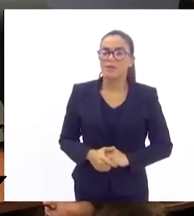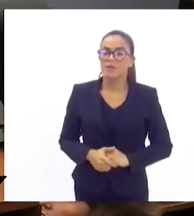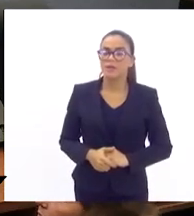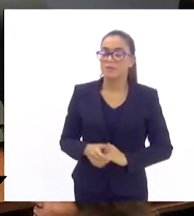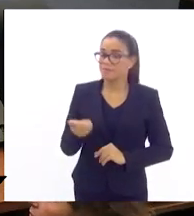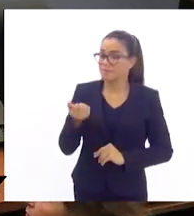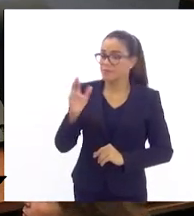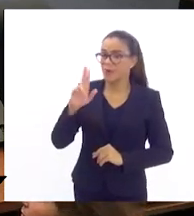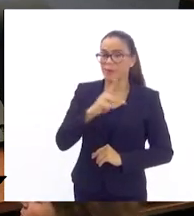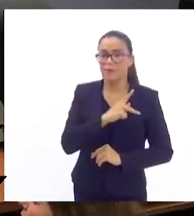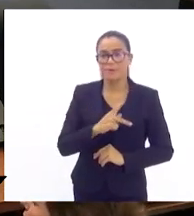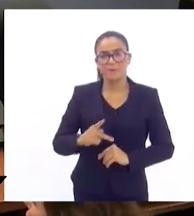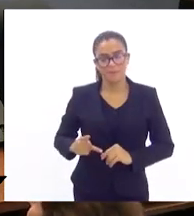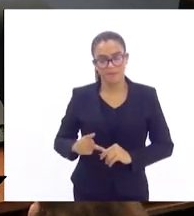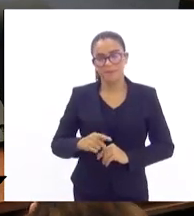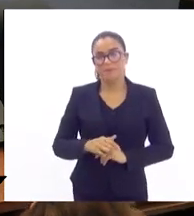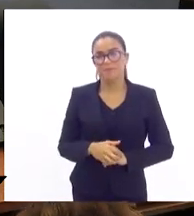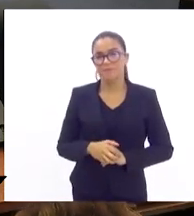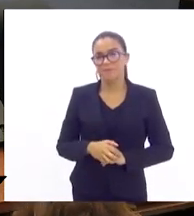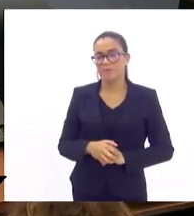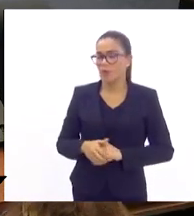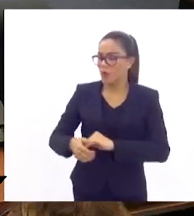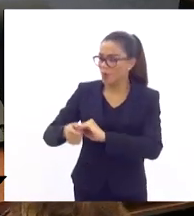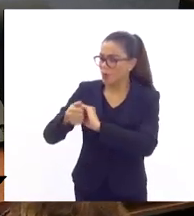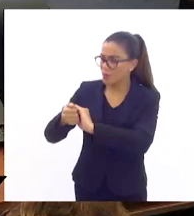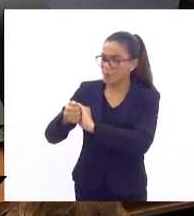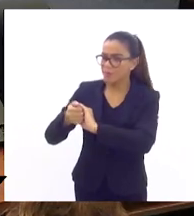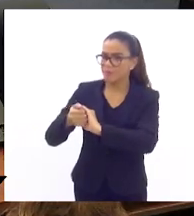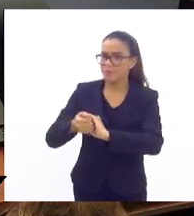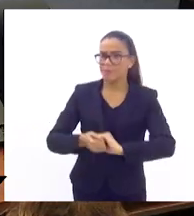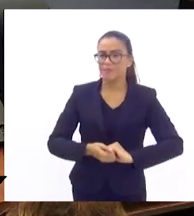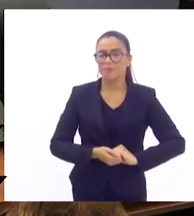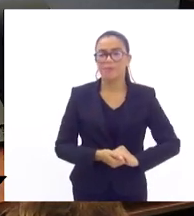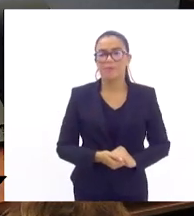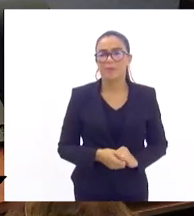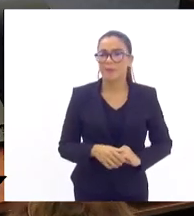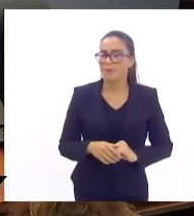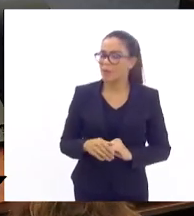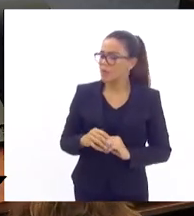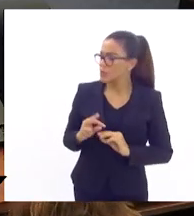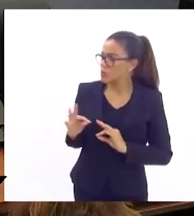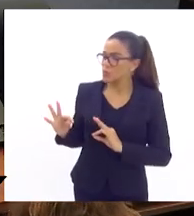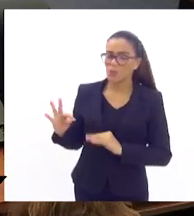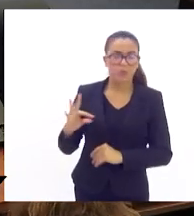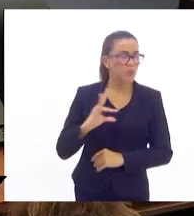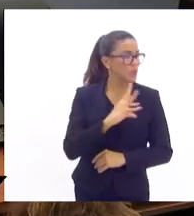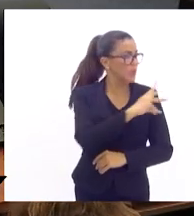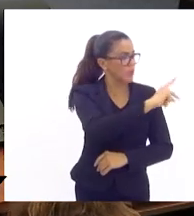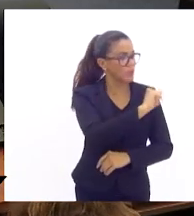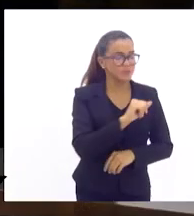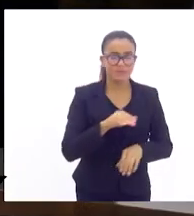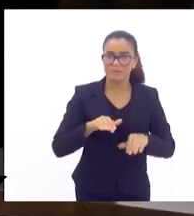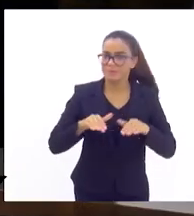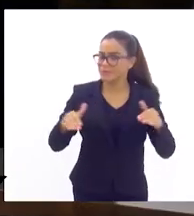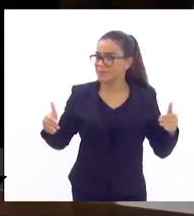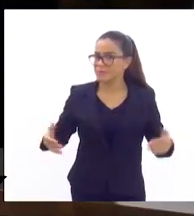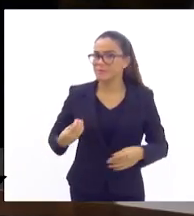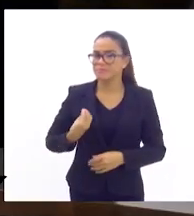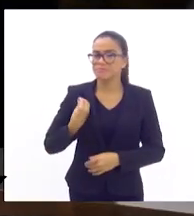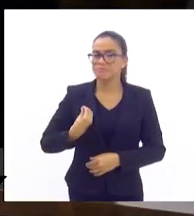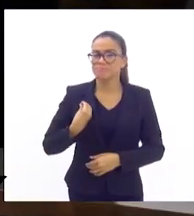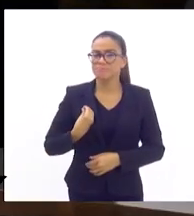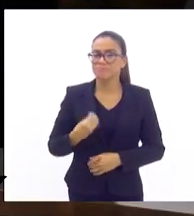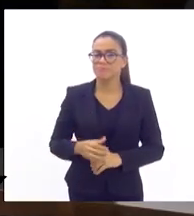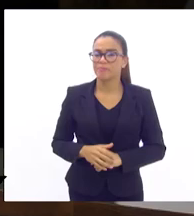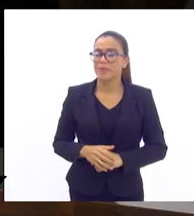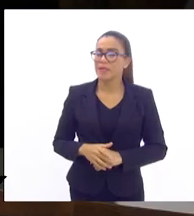Senhor presidente, cumprimentando o senhor, cumprimento todos os integrantes dessa mesa, cumprimentar a todos aqui presentes, e